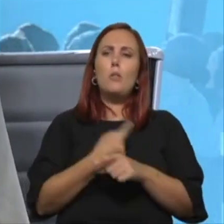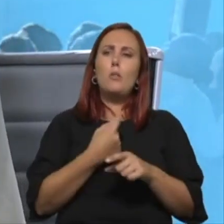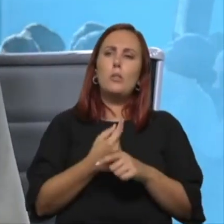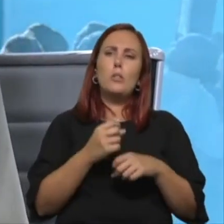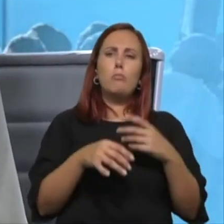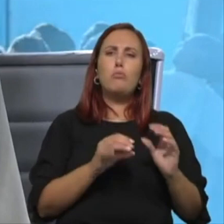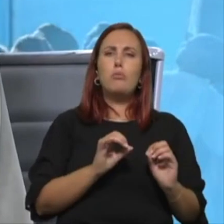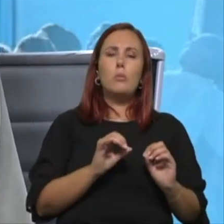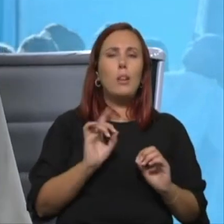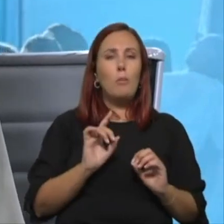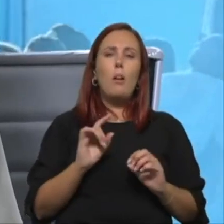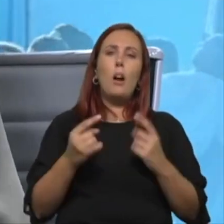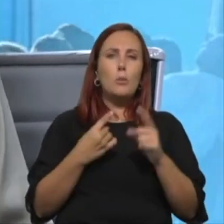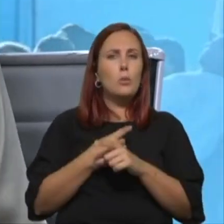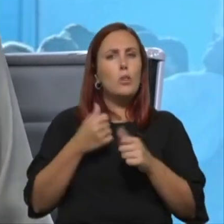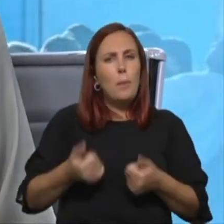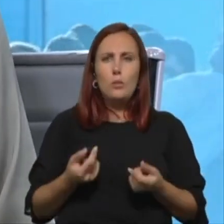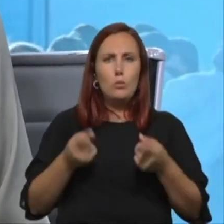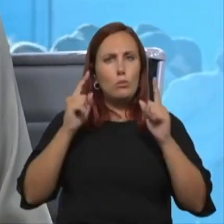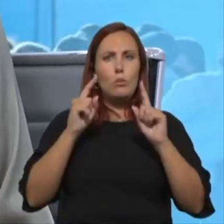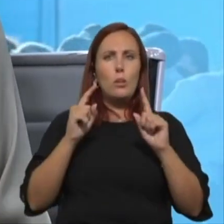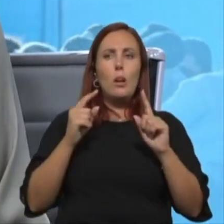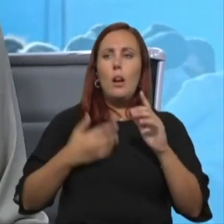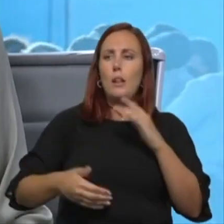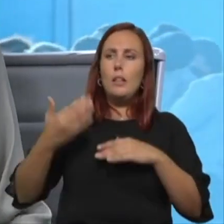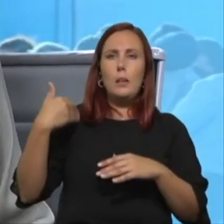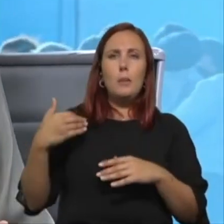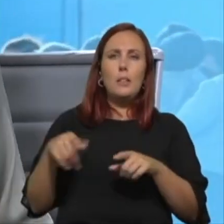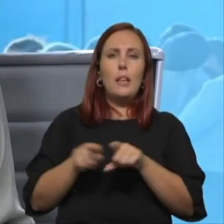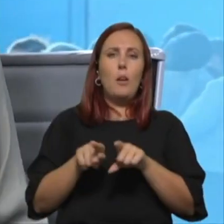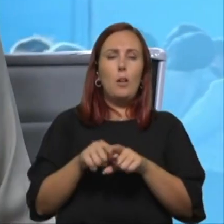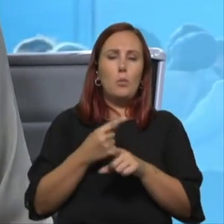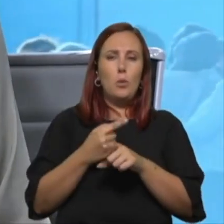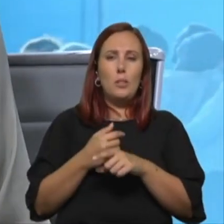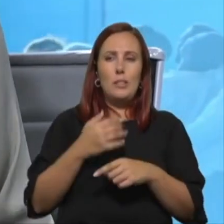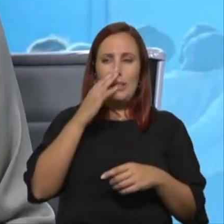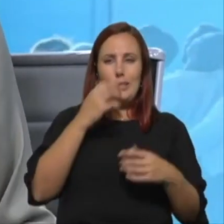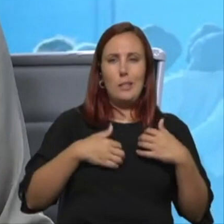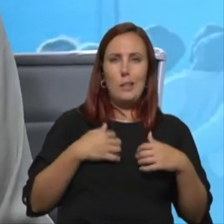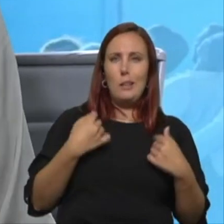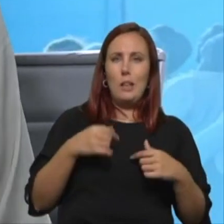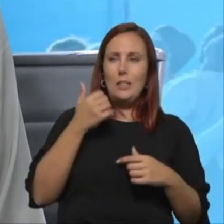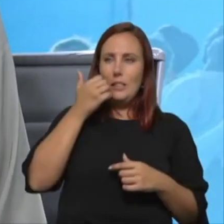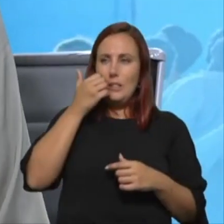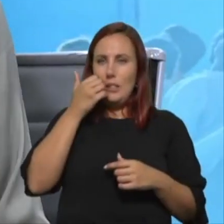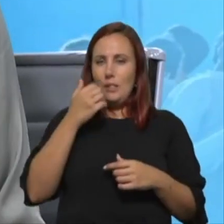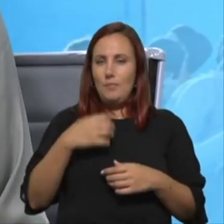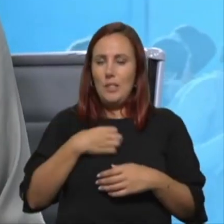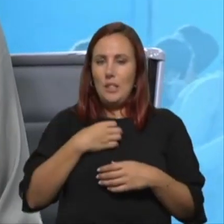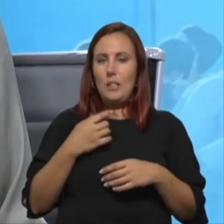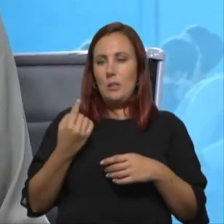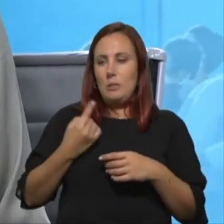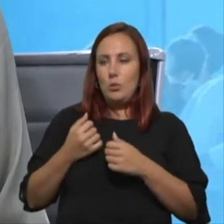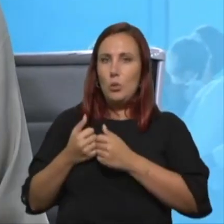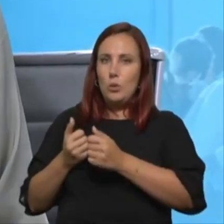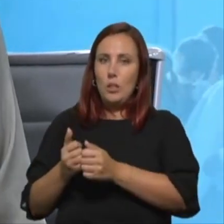bem, e que antigamente era considerado como algo de vergonha, ligado à vergonha, e portanto algo para ser escondido, hoje em